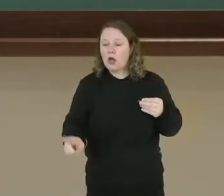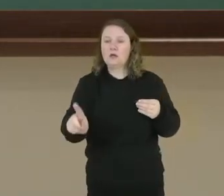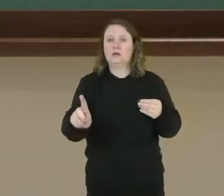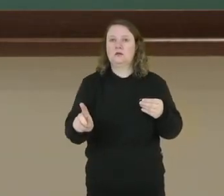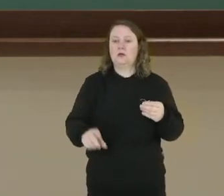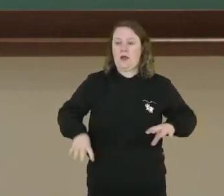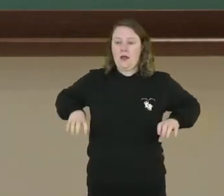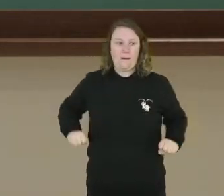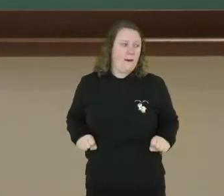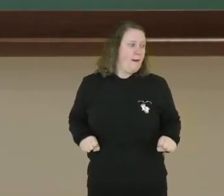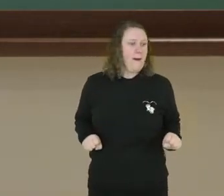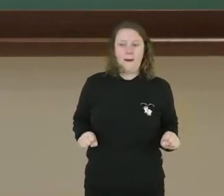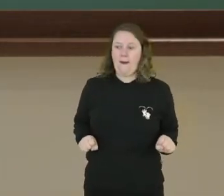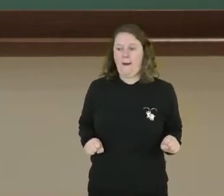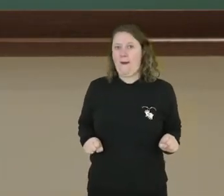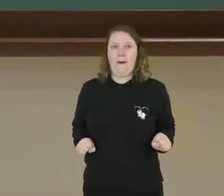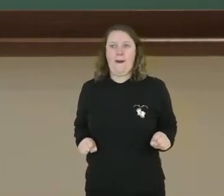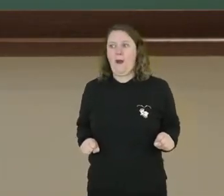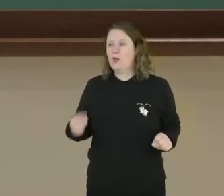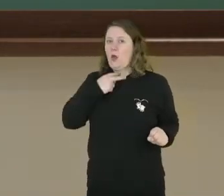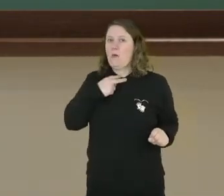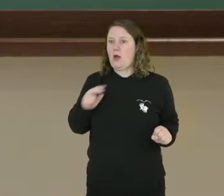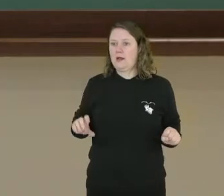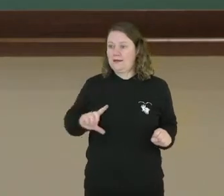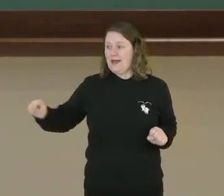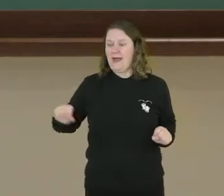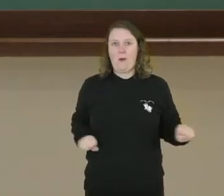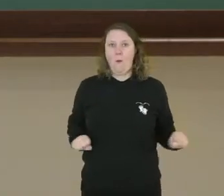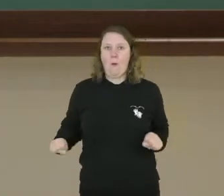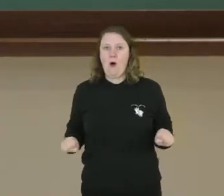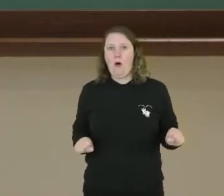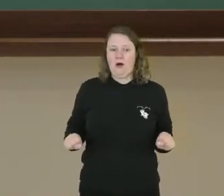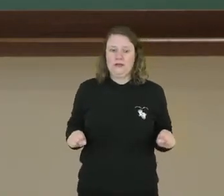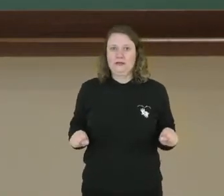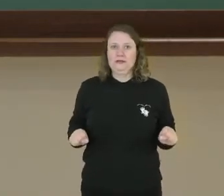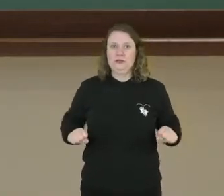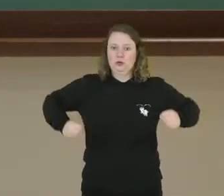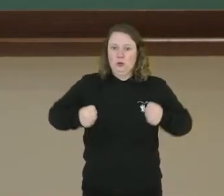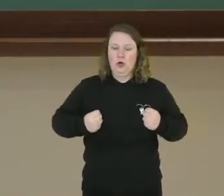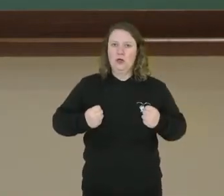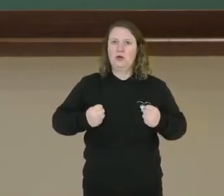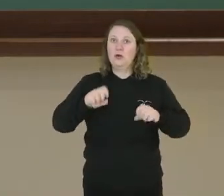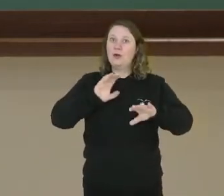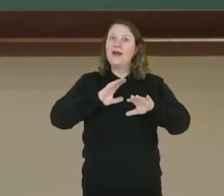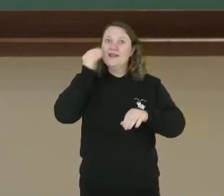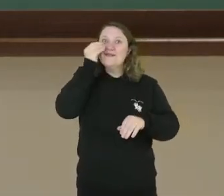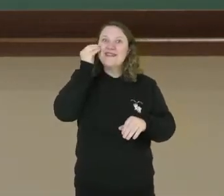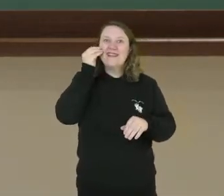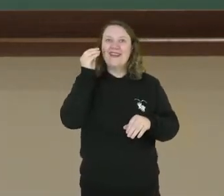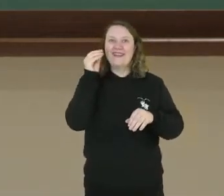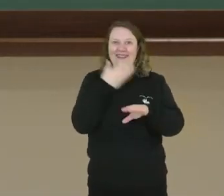que sair. Então, é mais ou menos essa brincadeira. Se chama fortaleza. Experimente fazer na sua escola lá.